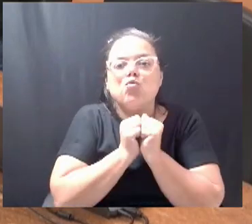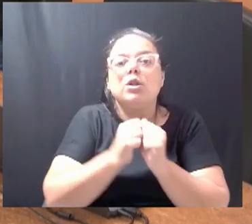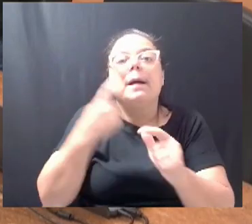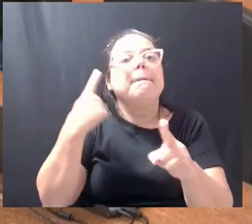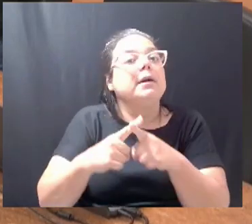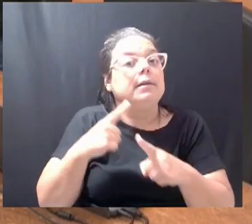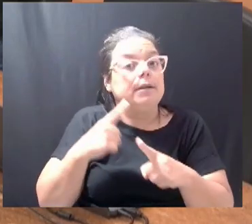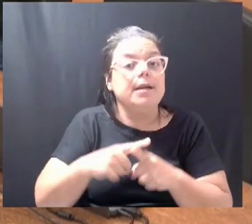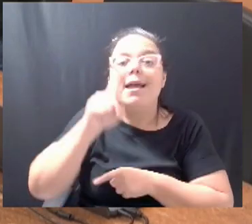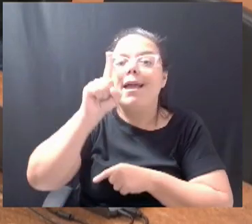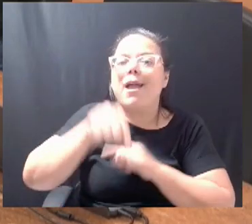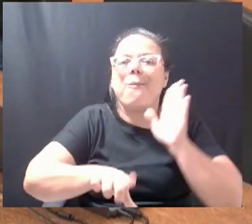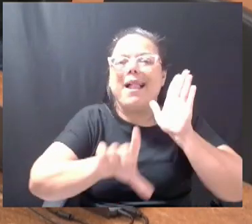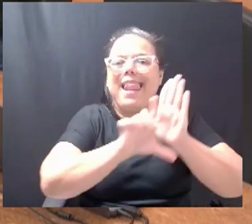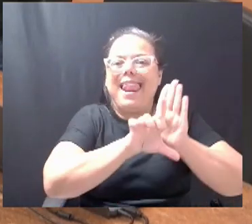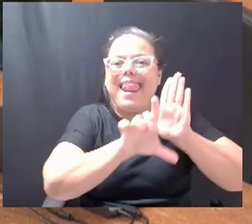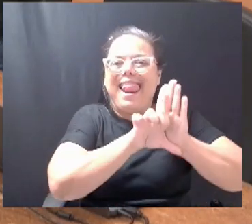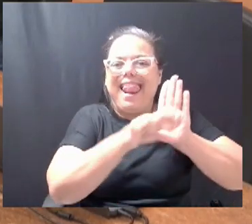lei que ela fala